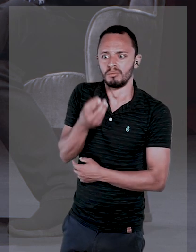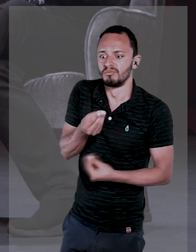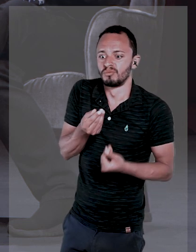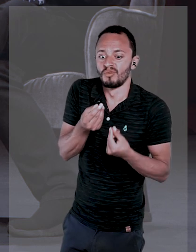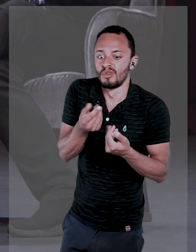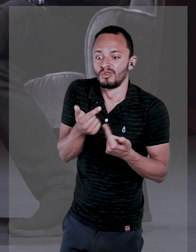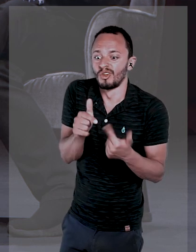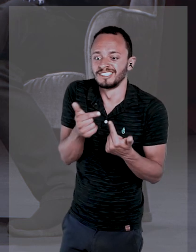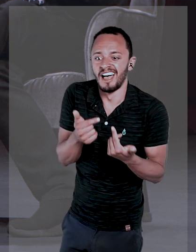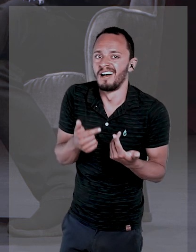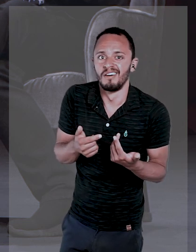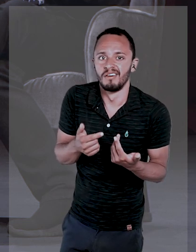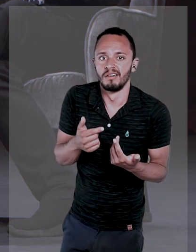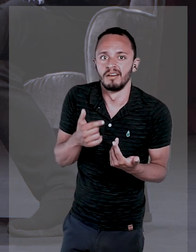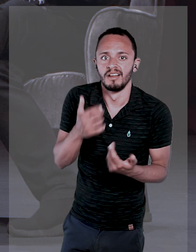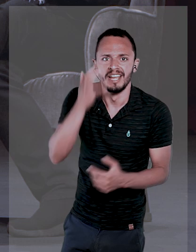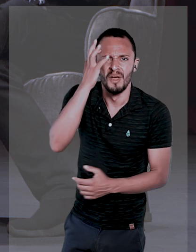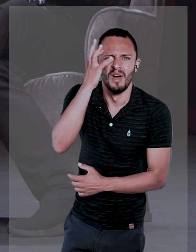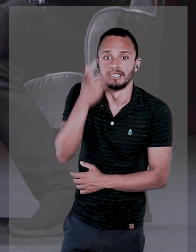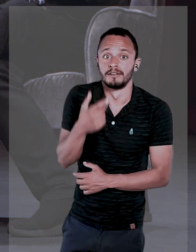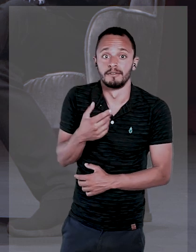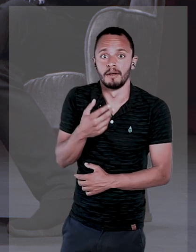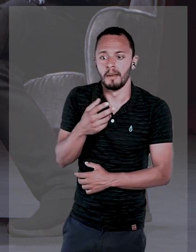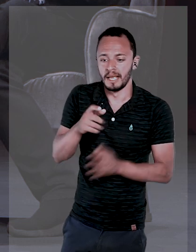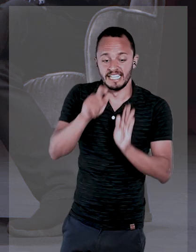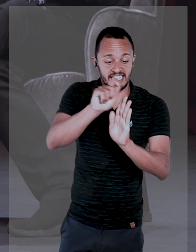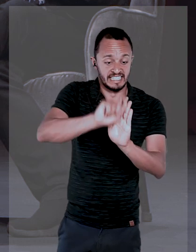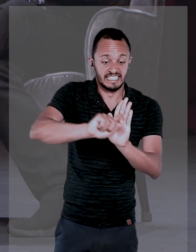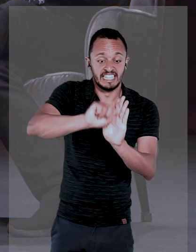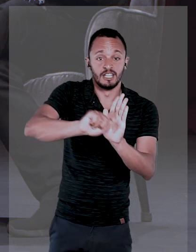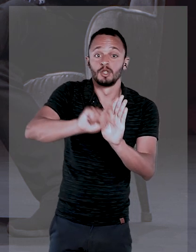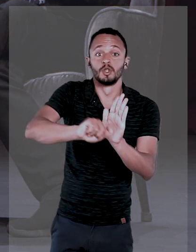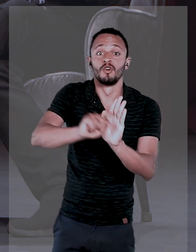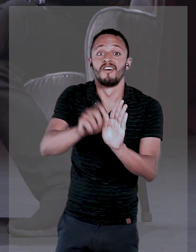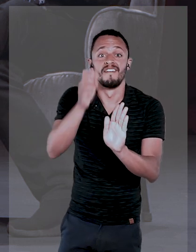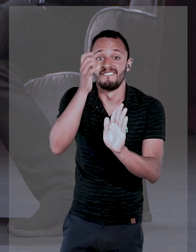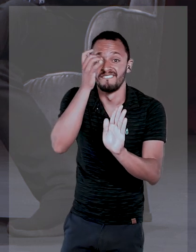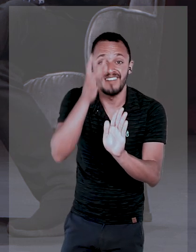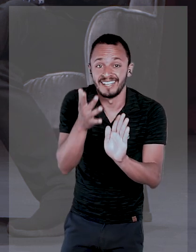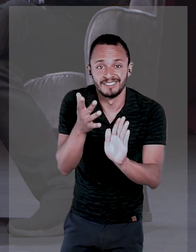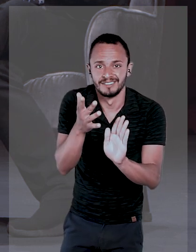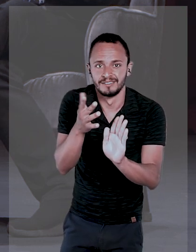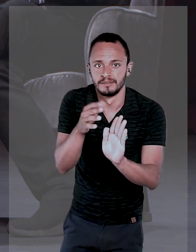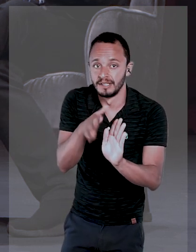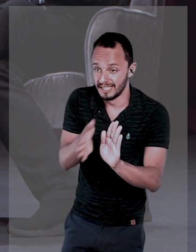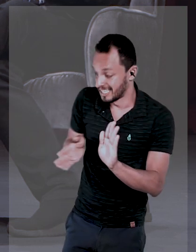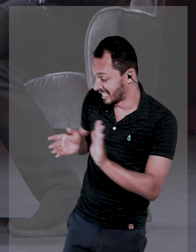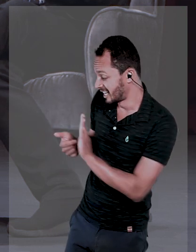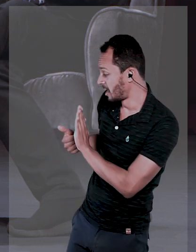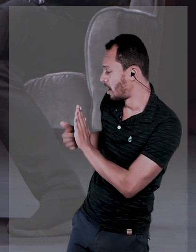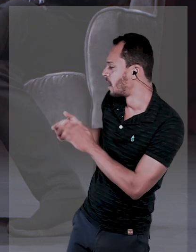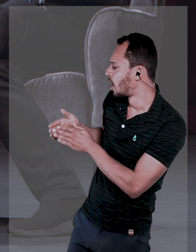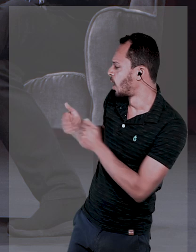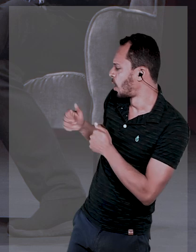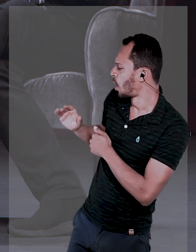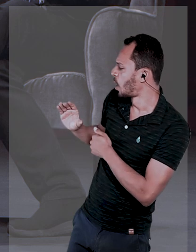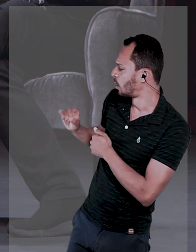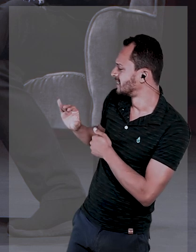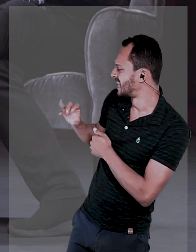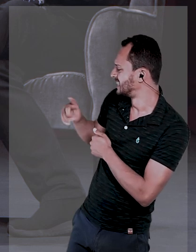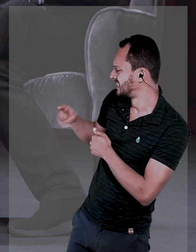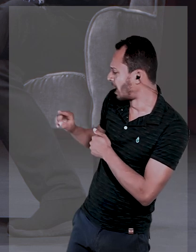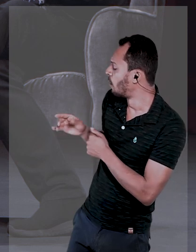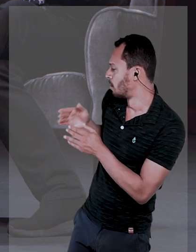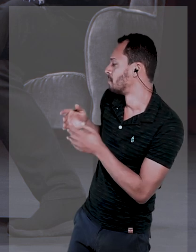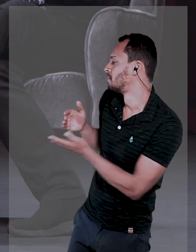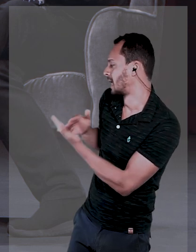assim, eu não teria noção. Eu acharia que qualquer escritor esperto haveria de querer um prefácio da